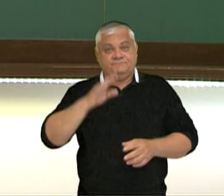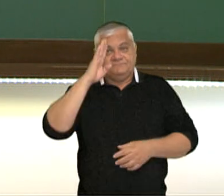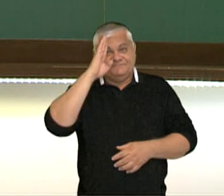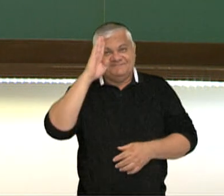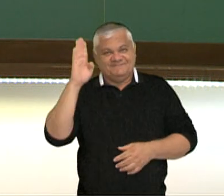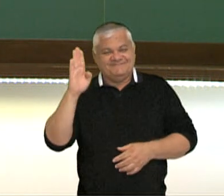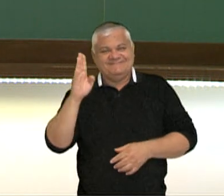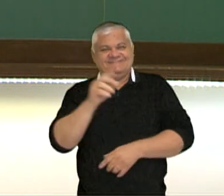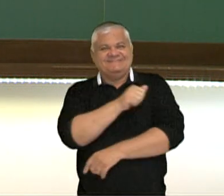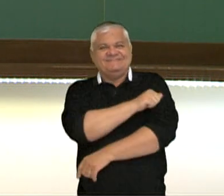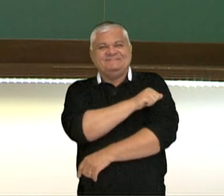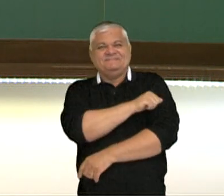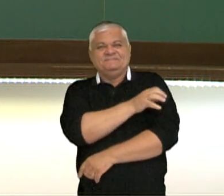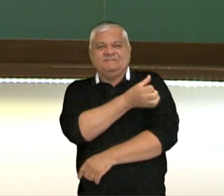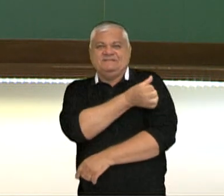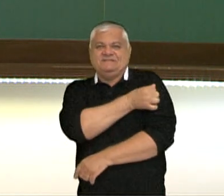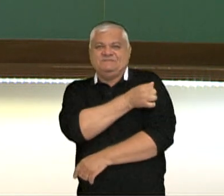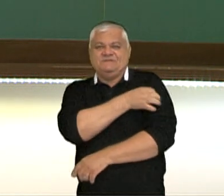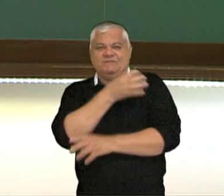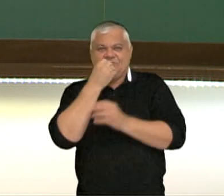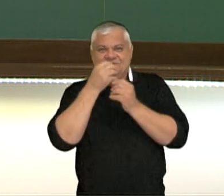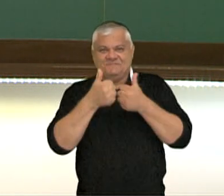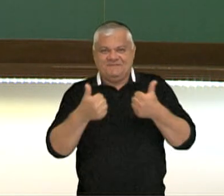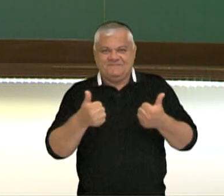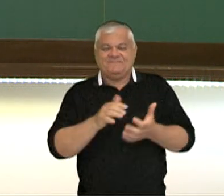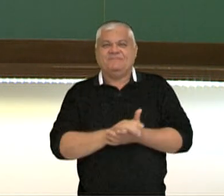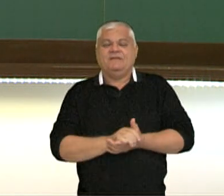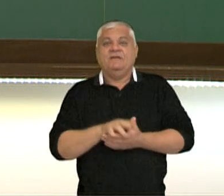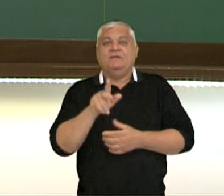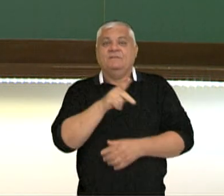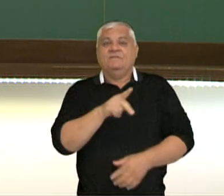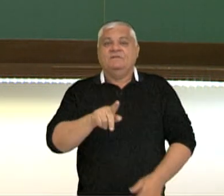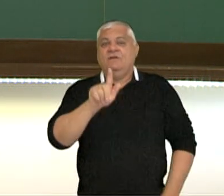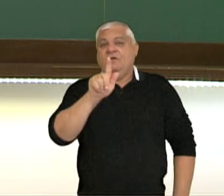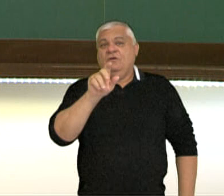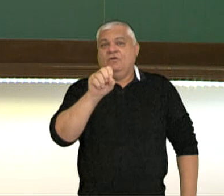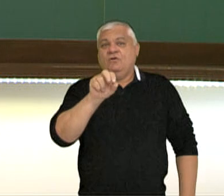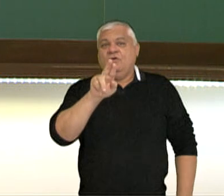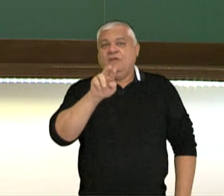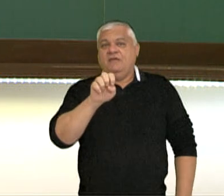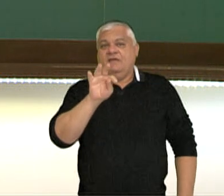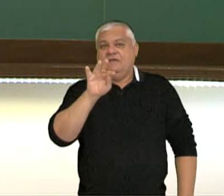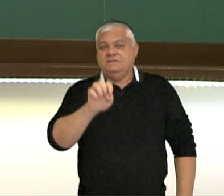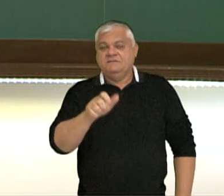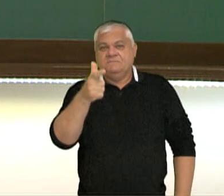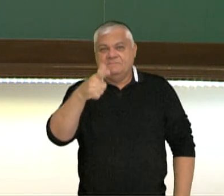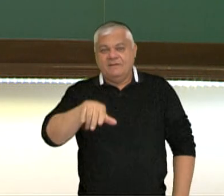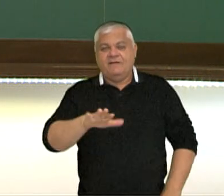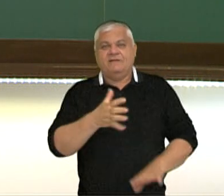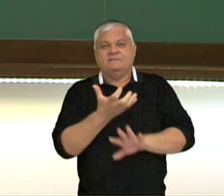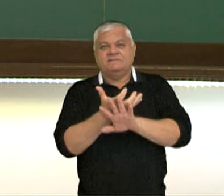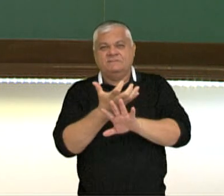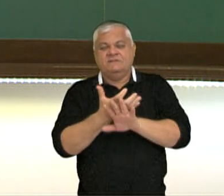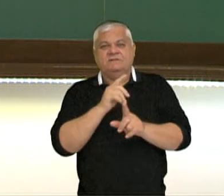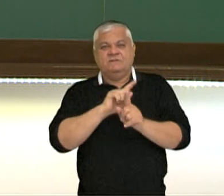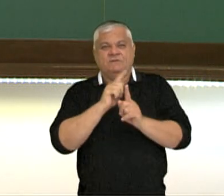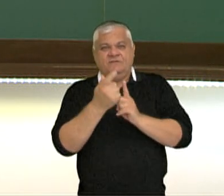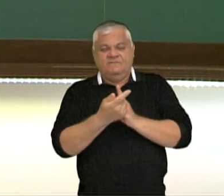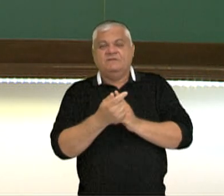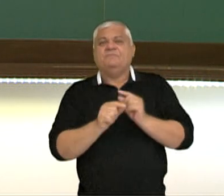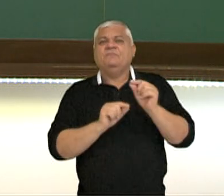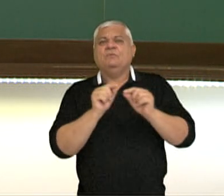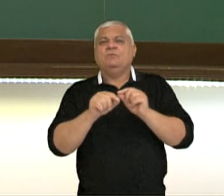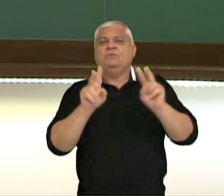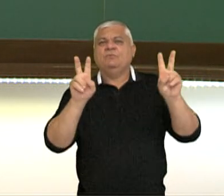Olá, meus queridos alunos do sexto ano, tudo bem com vocês? Professora Gorete Wozniak, mais uma aula de Geografia e vamos